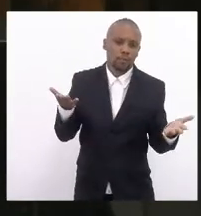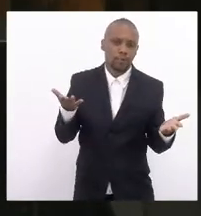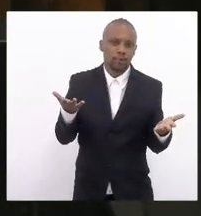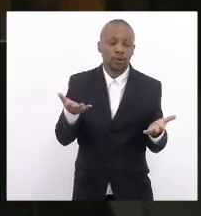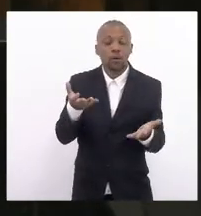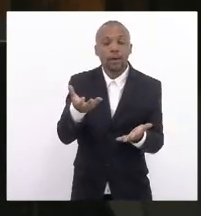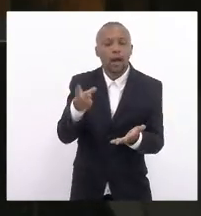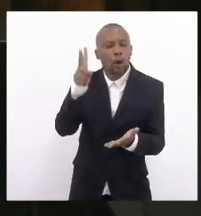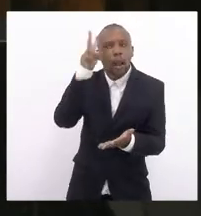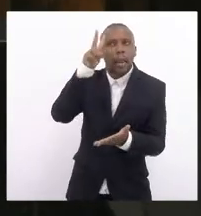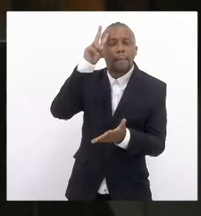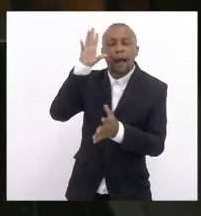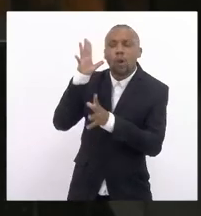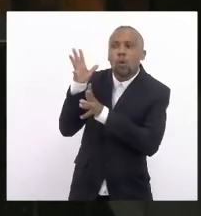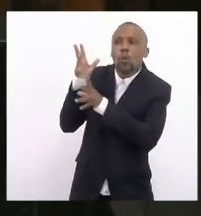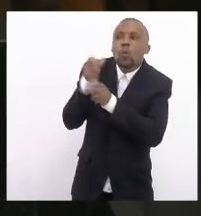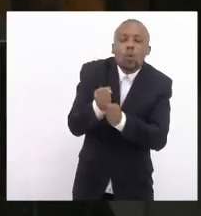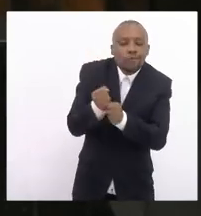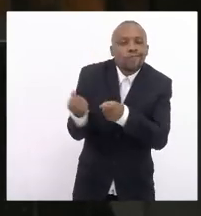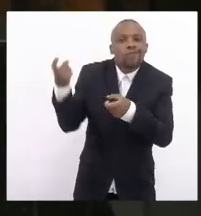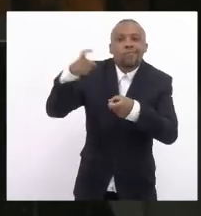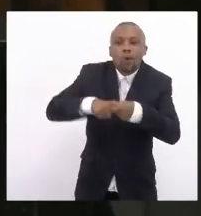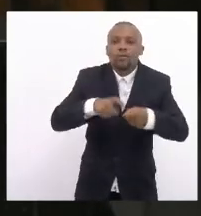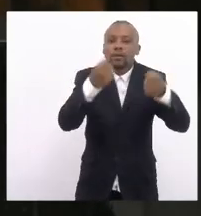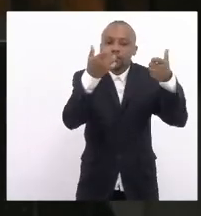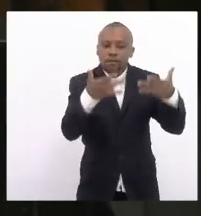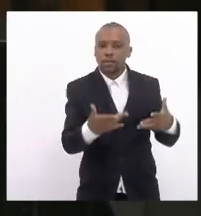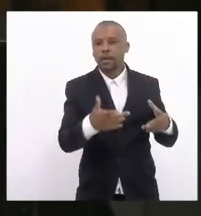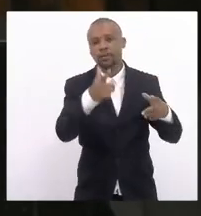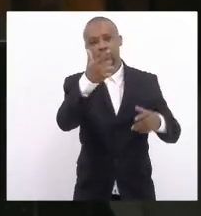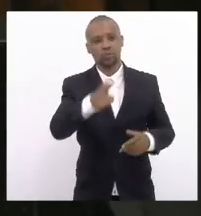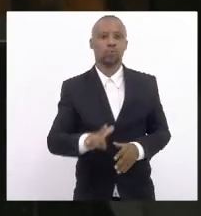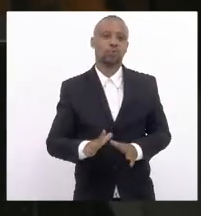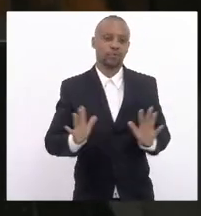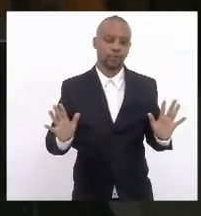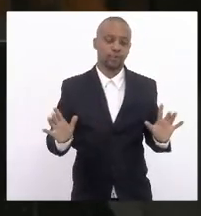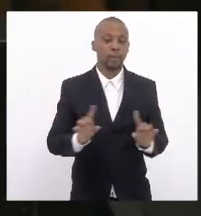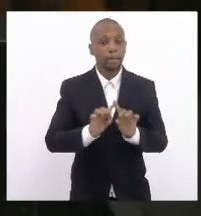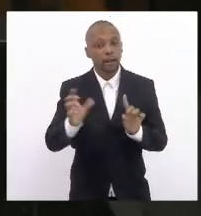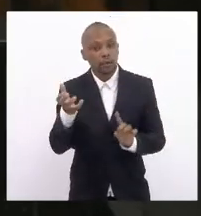recuperar. Mas eu quero lembrar,